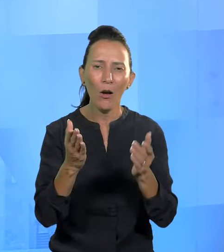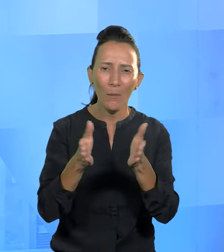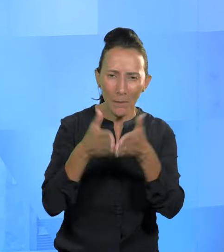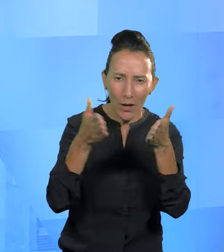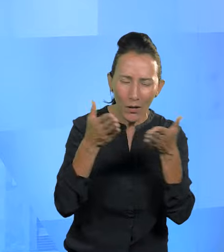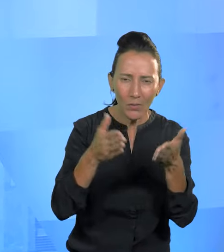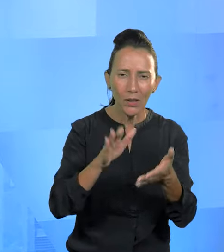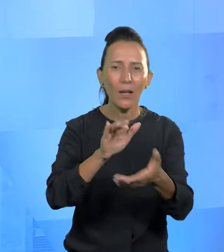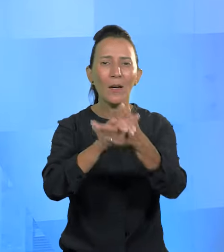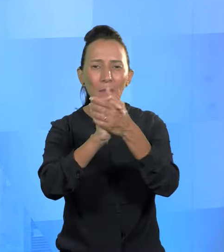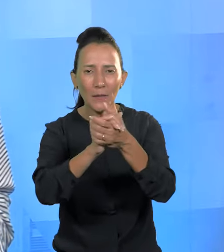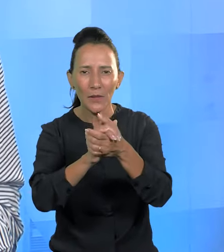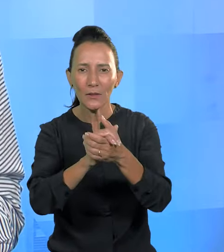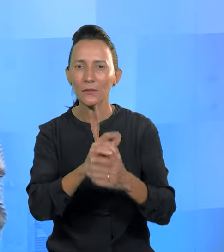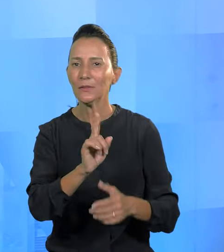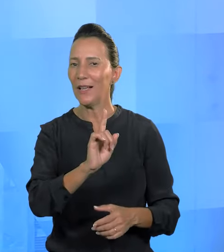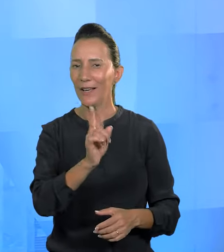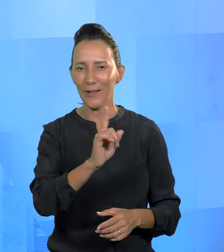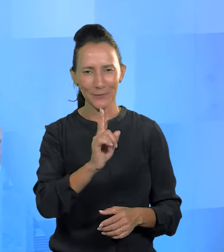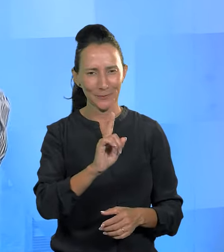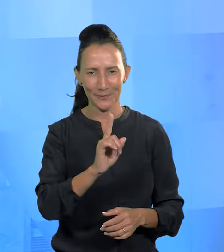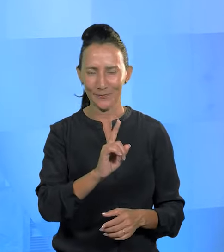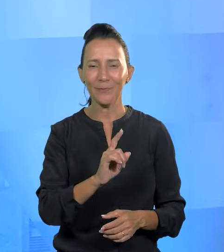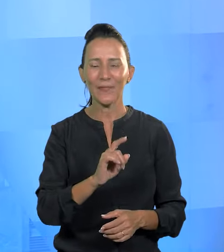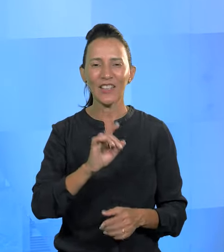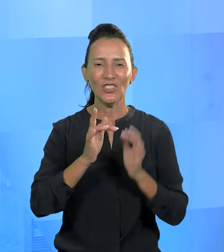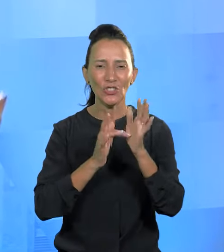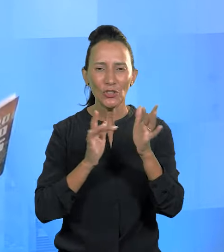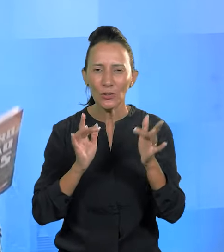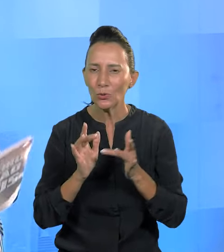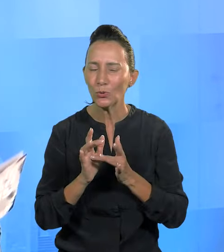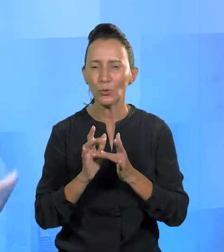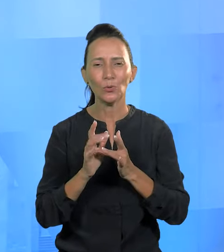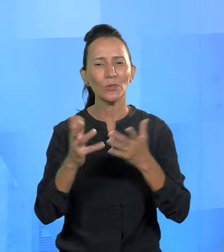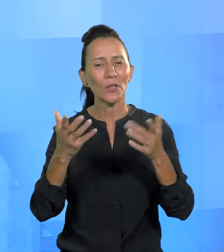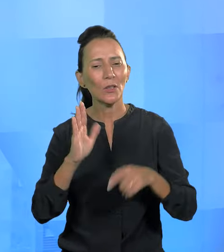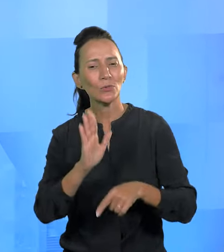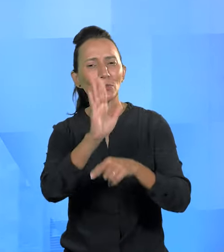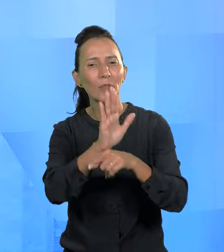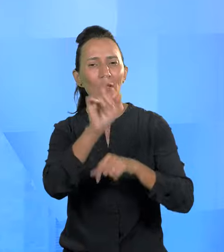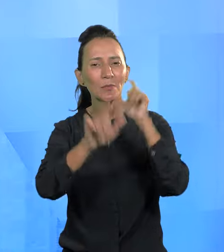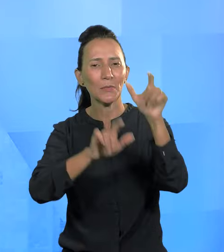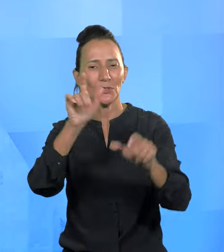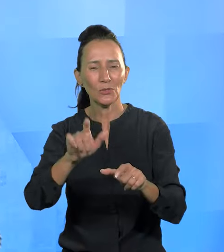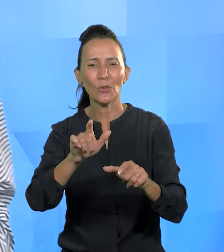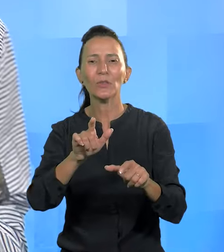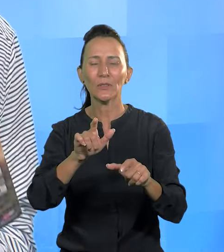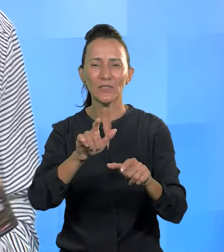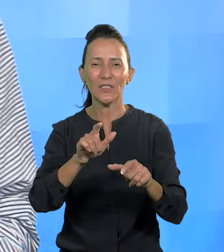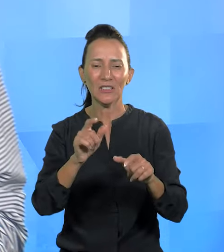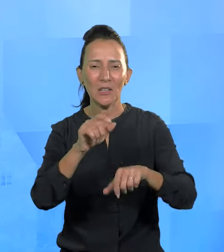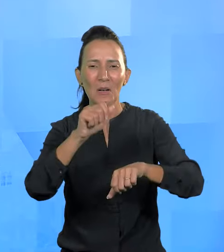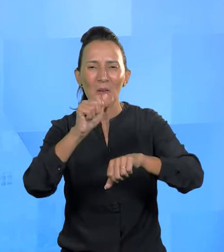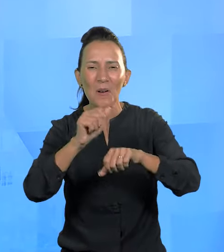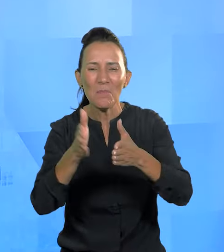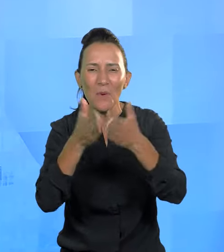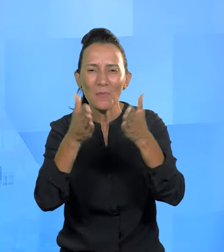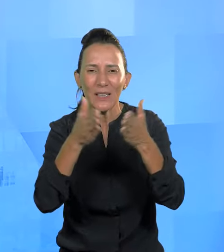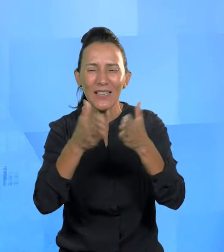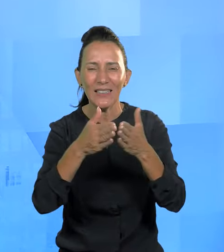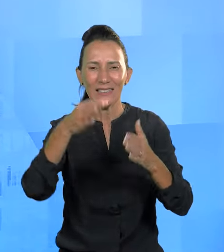é pobre, que legal, hein? Não, para transformar a vida deles, tirá-los da miséria espiritual, material,